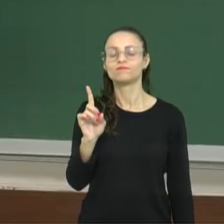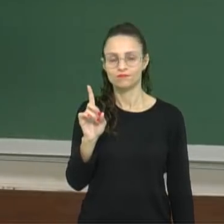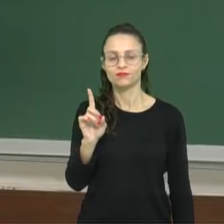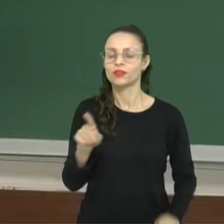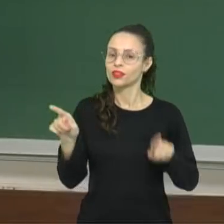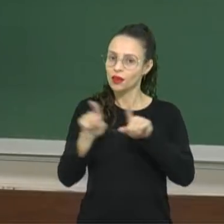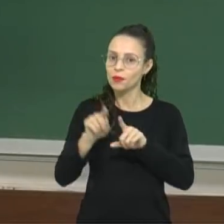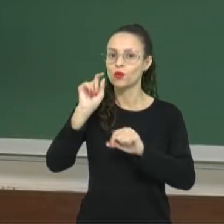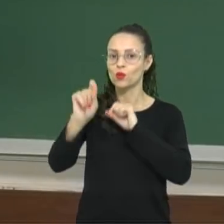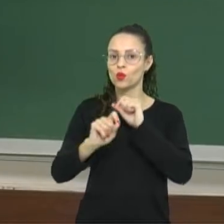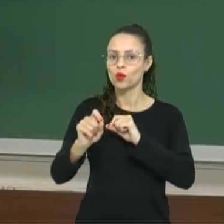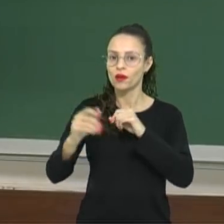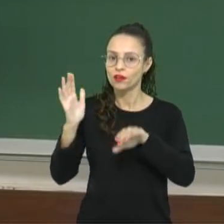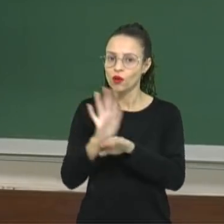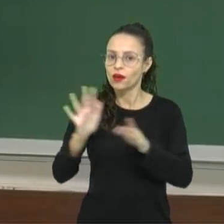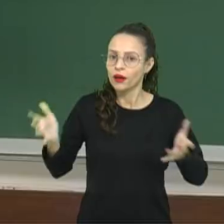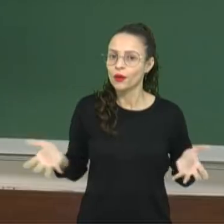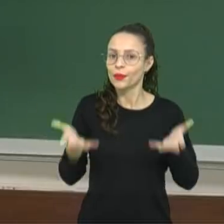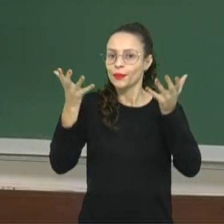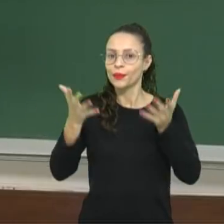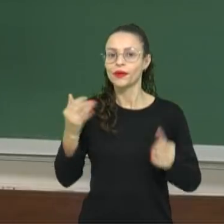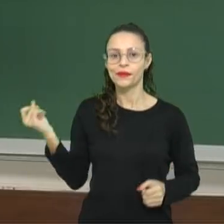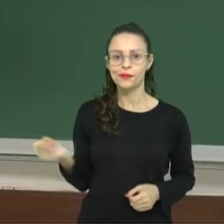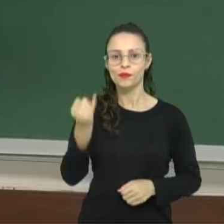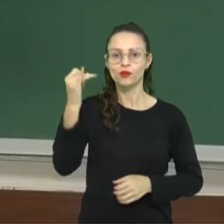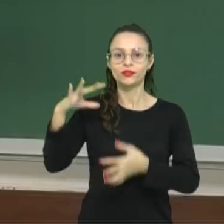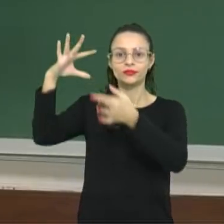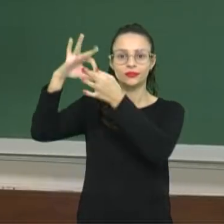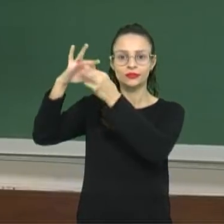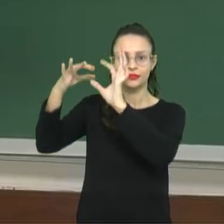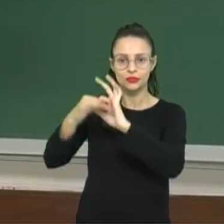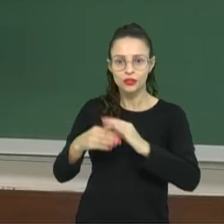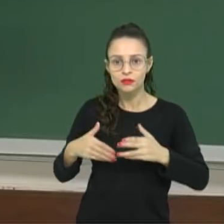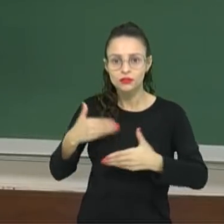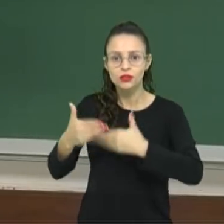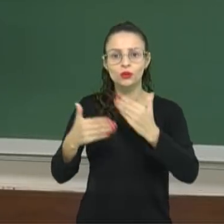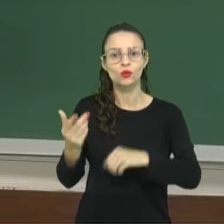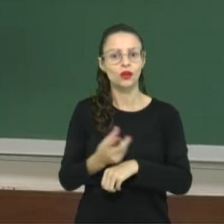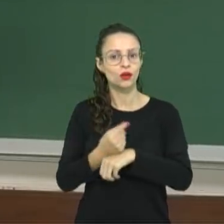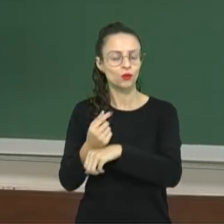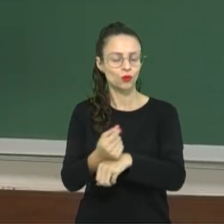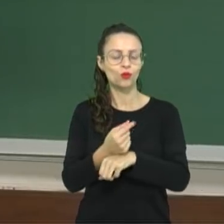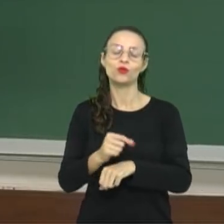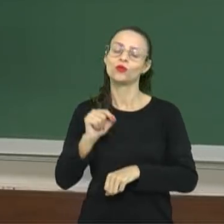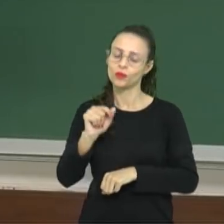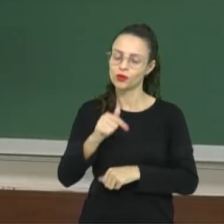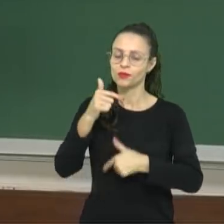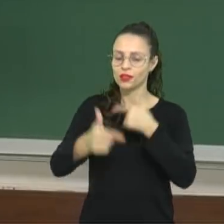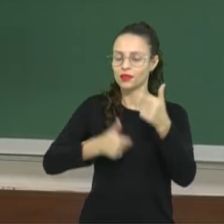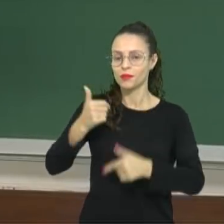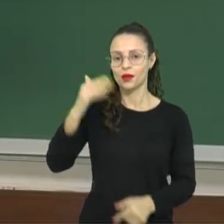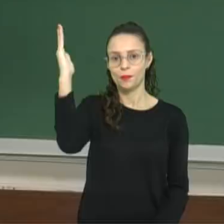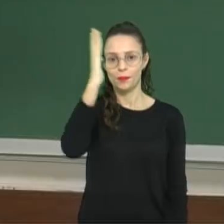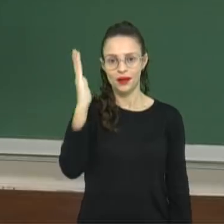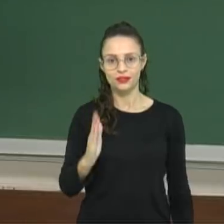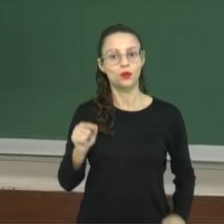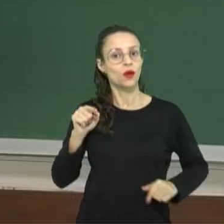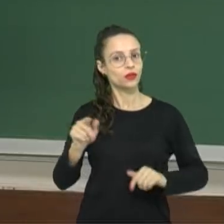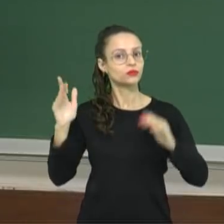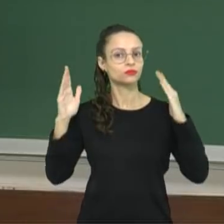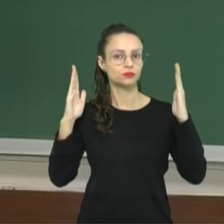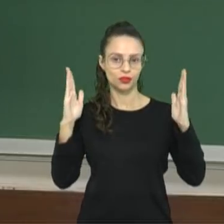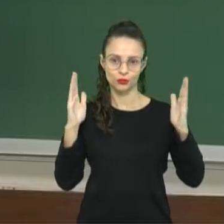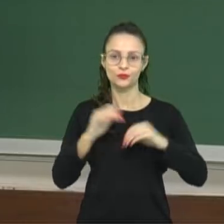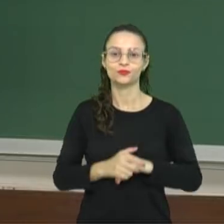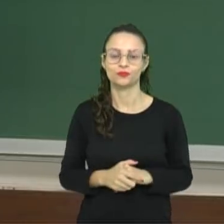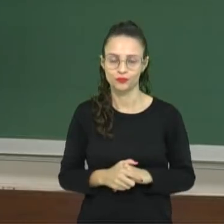de ligação, tamanha a importância desse ciclo econômico aí para as atividades desenvolvidas no Brasil neste período,